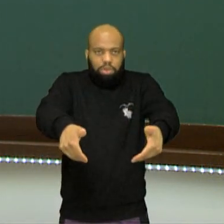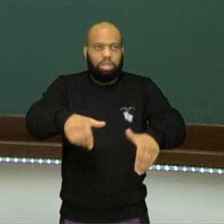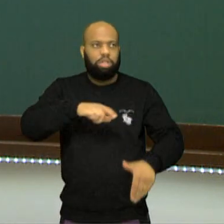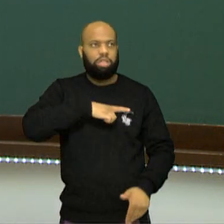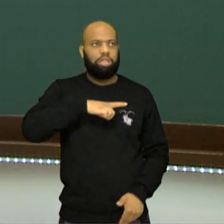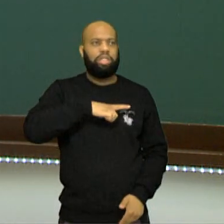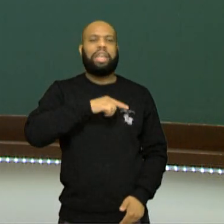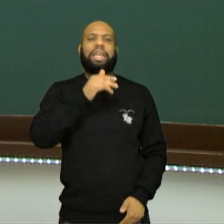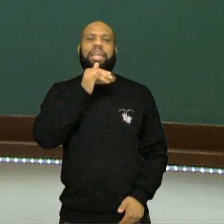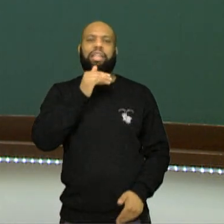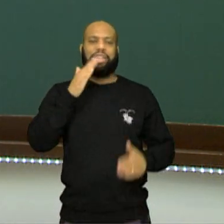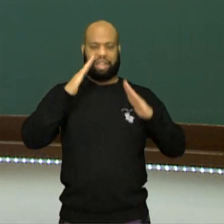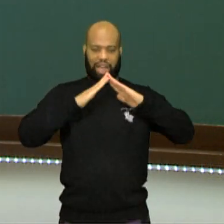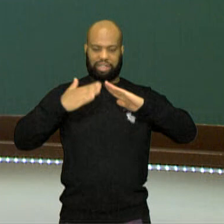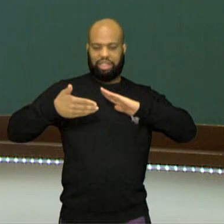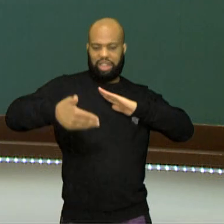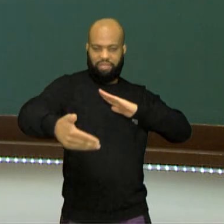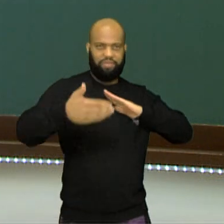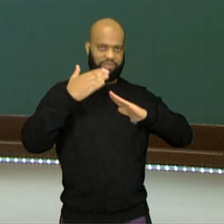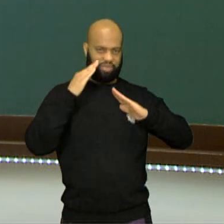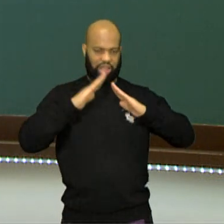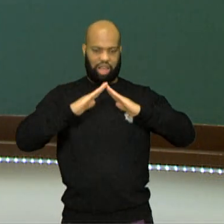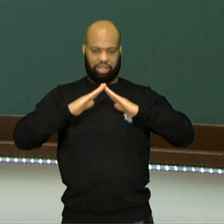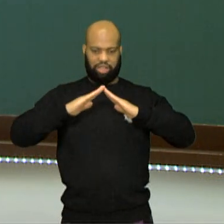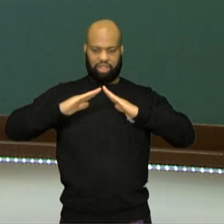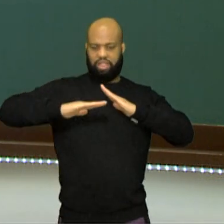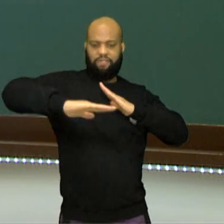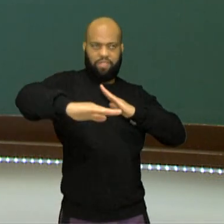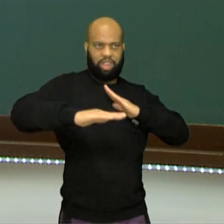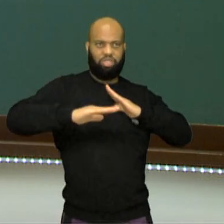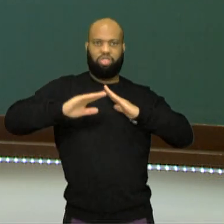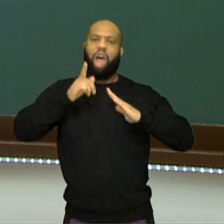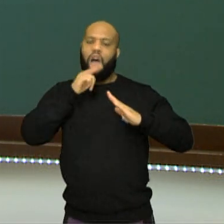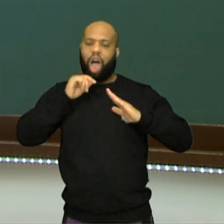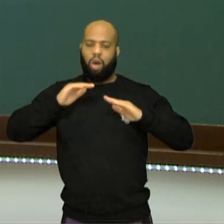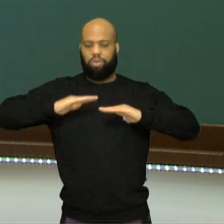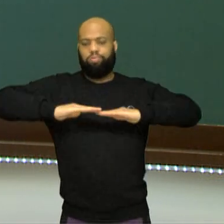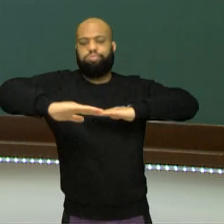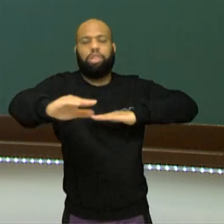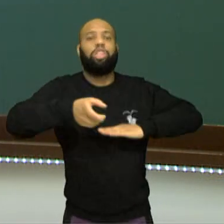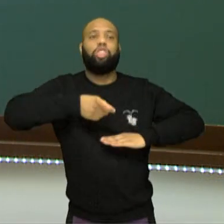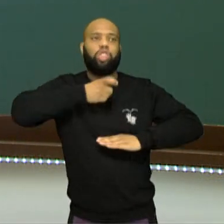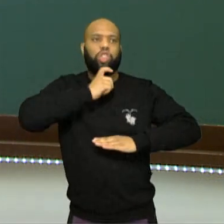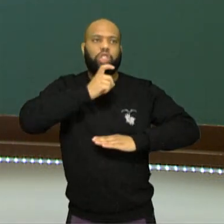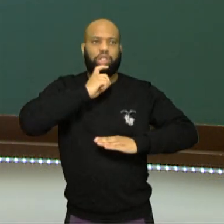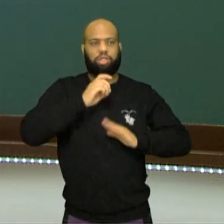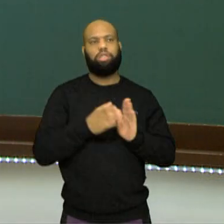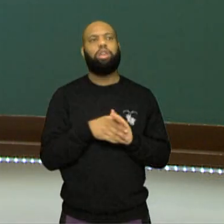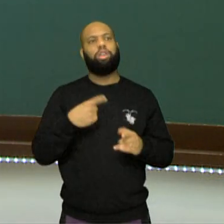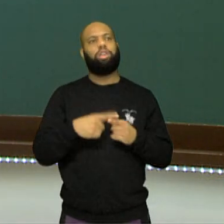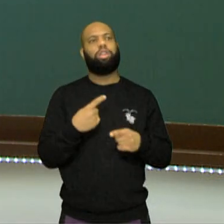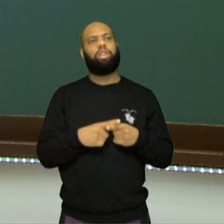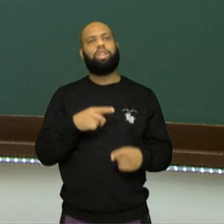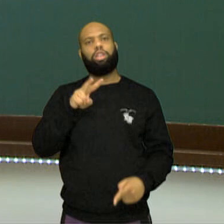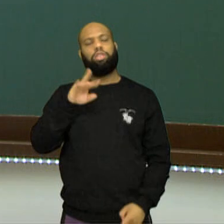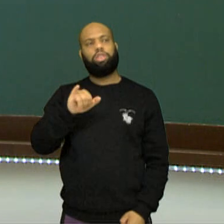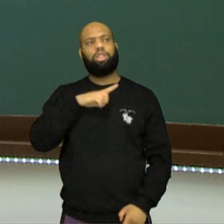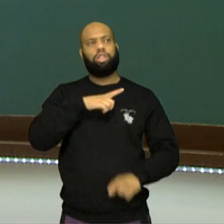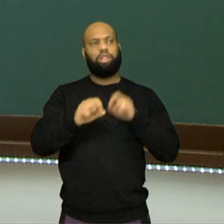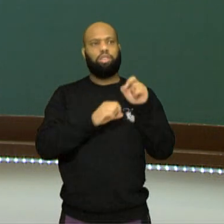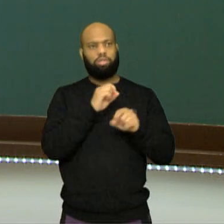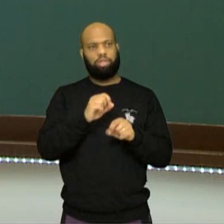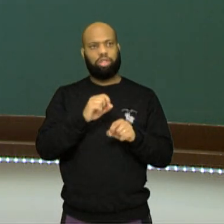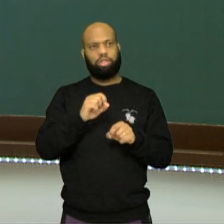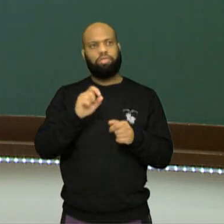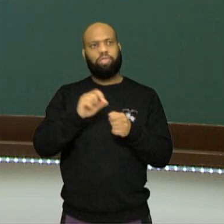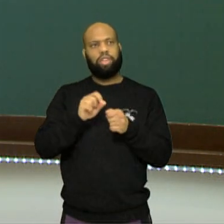no jardim, por exemplo, em alguma área fora da casa, para que congele durante o inverno, para que eles possam ter o seu